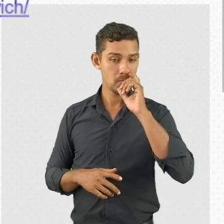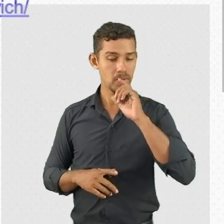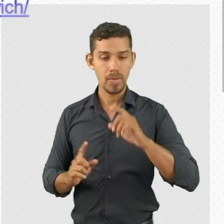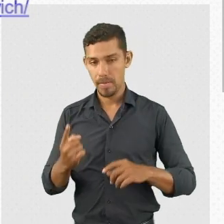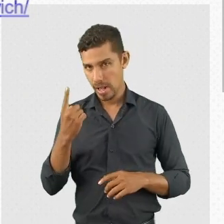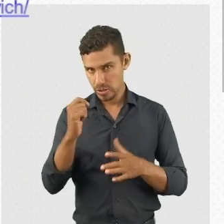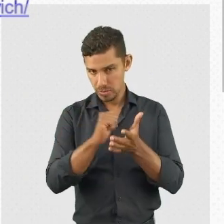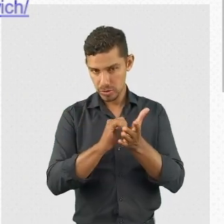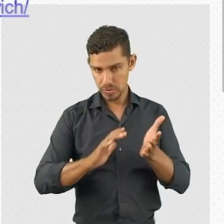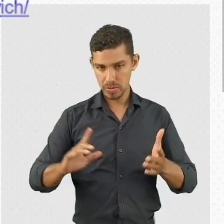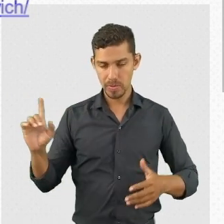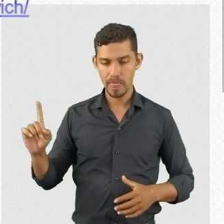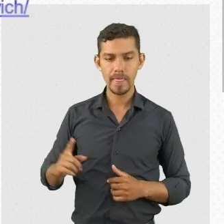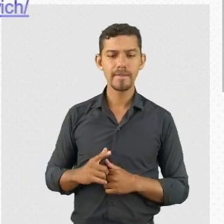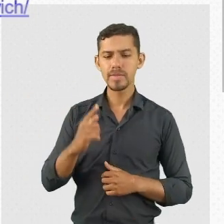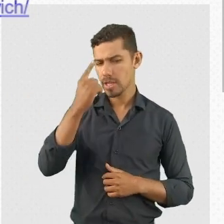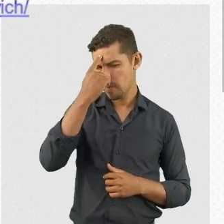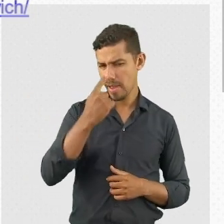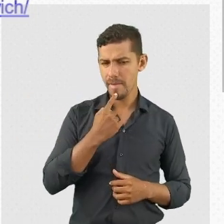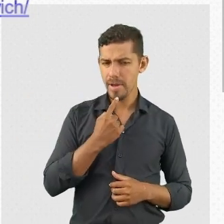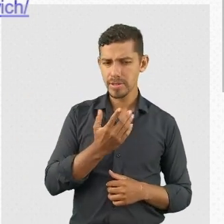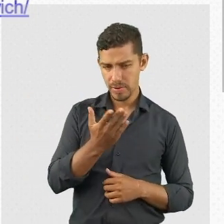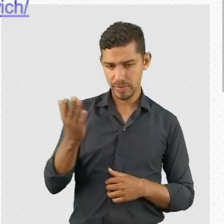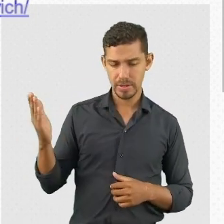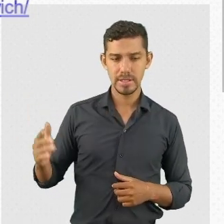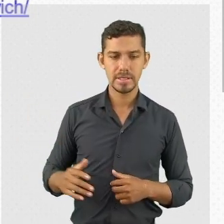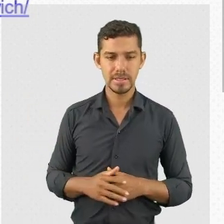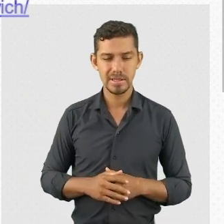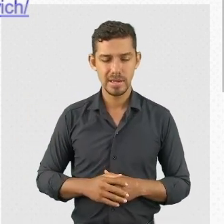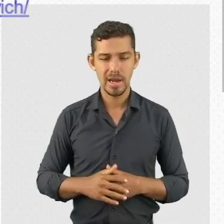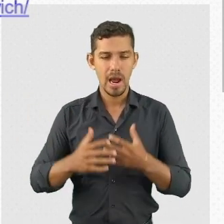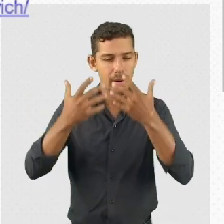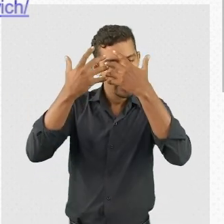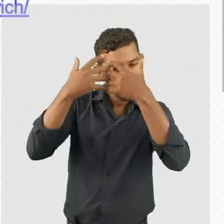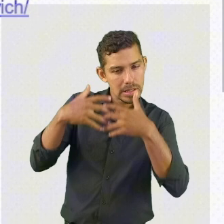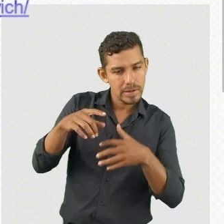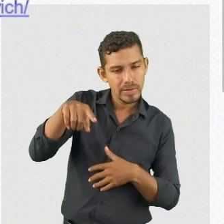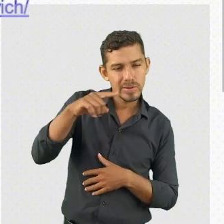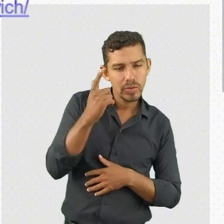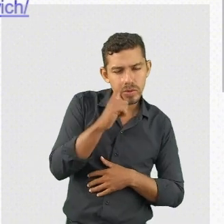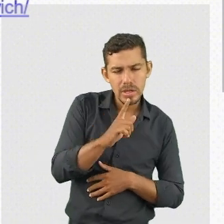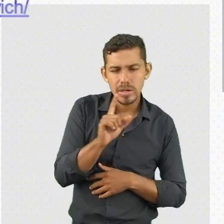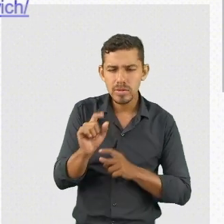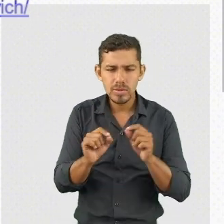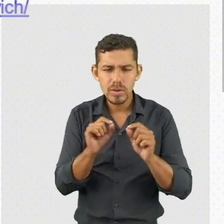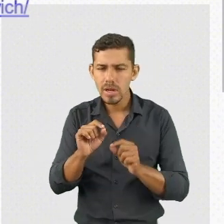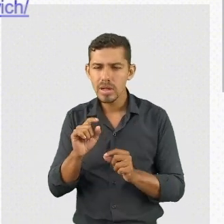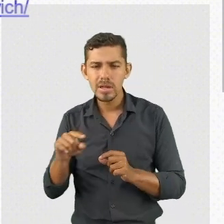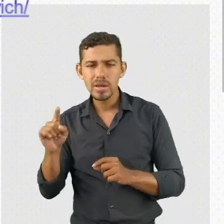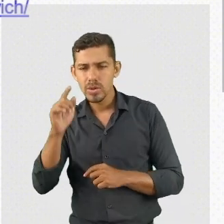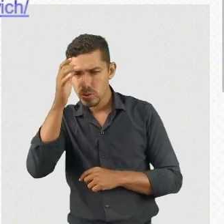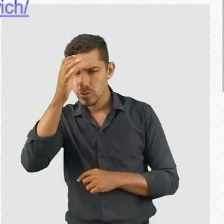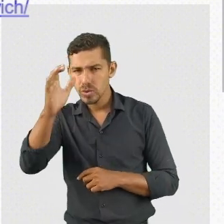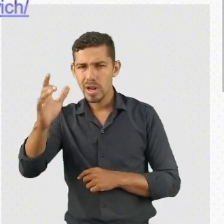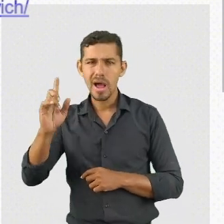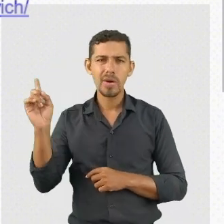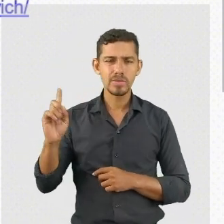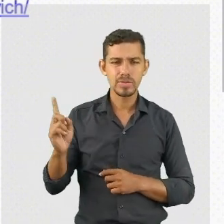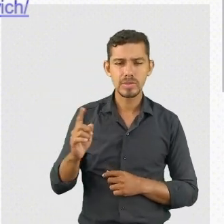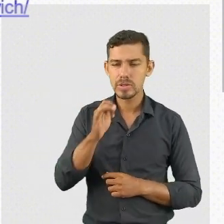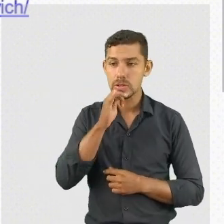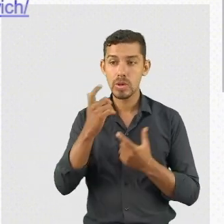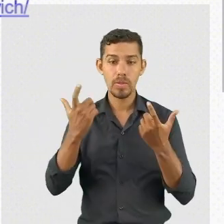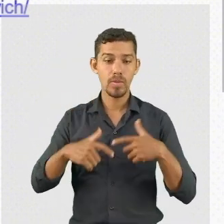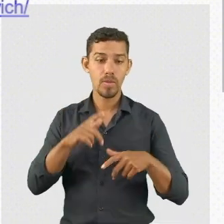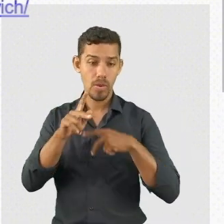Mais uma questão, que tem uma imagem para vocês. Aqui é pensando, será que vocês conseguem identificar um aspecto cultural de um